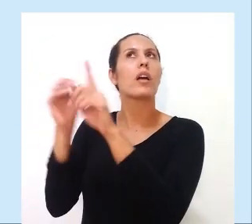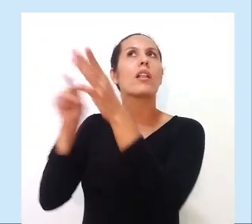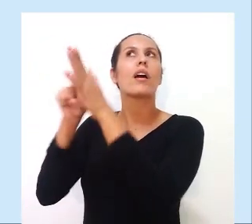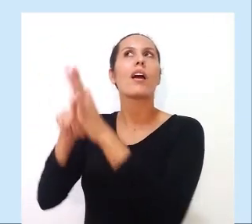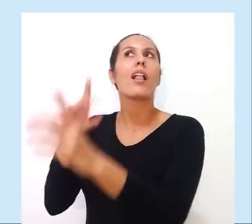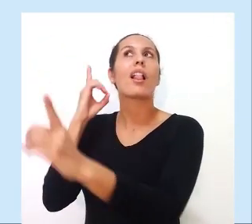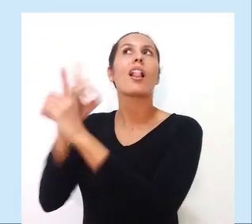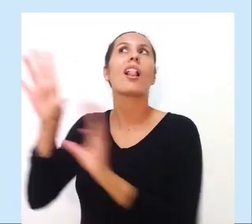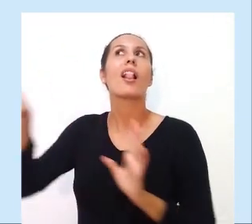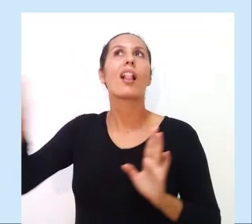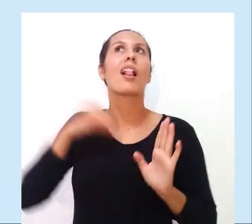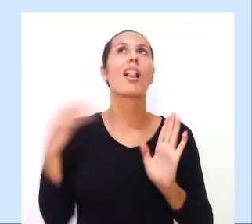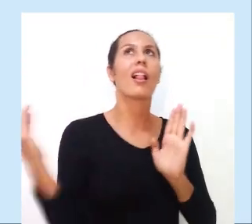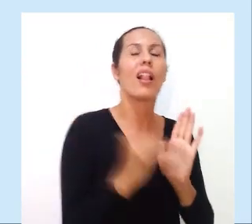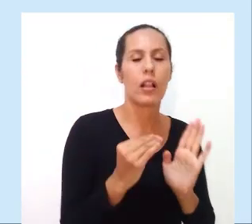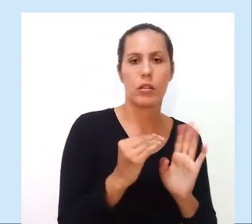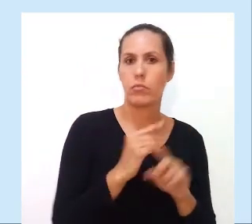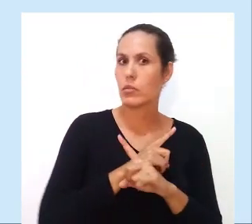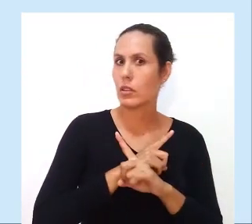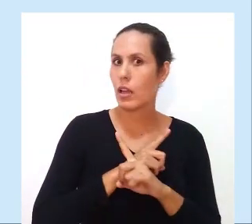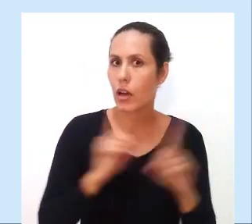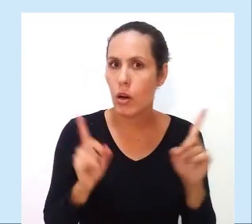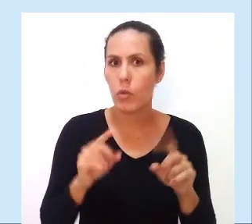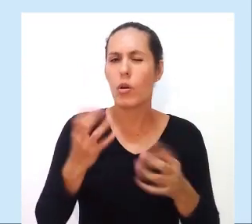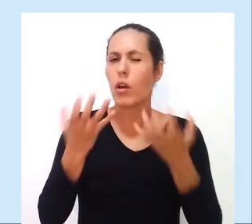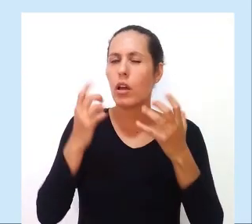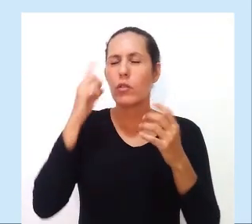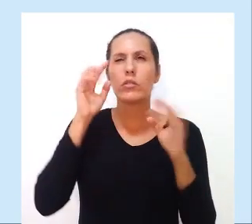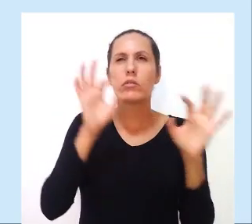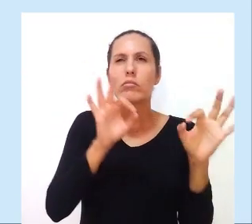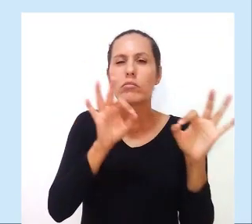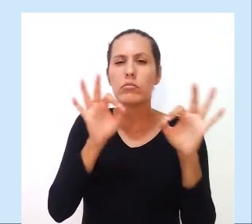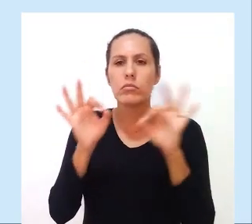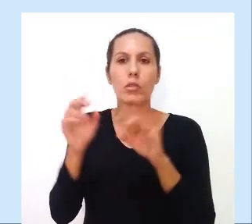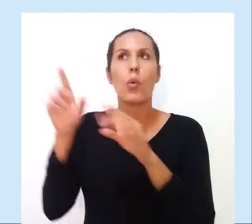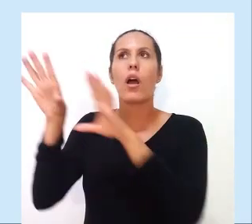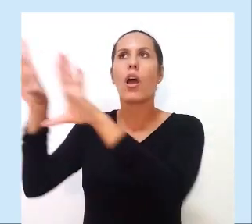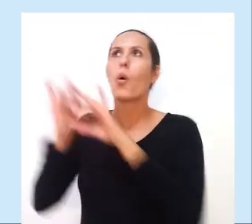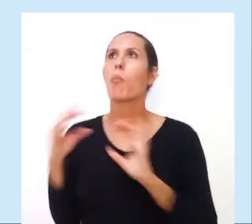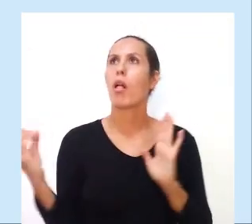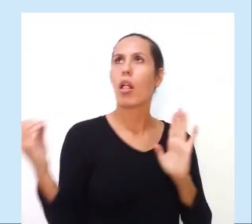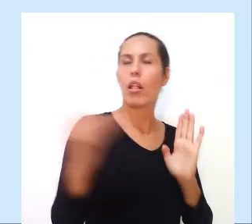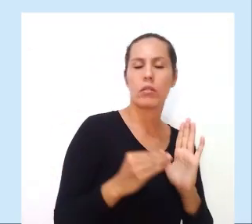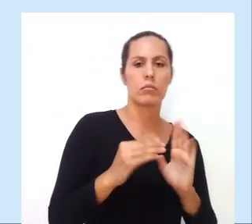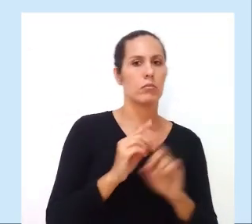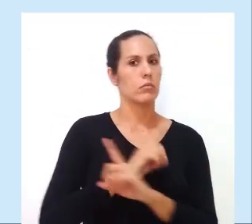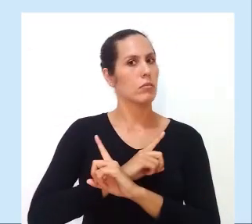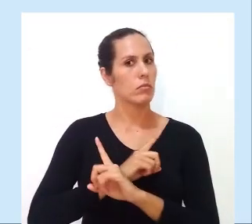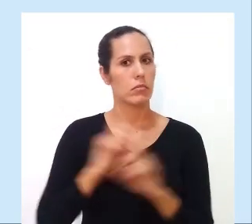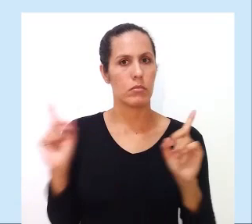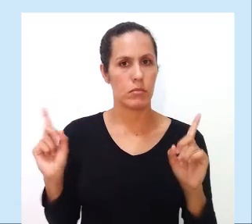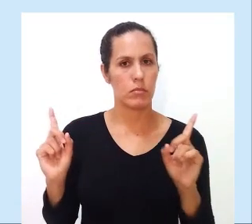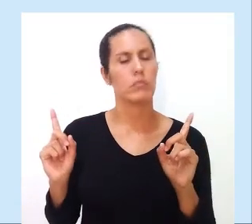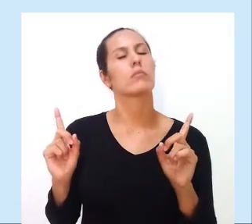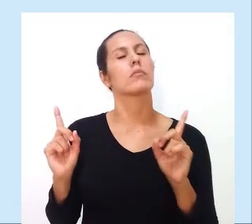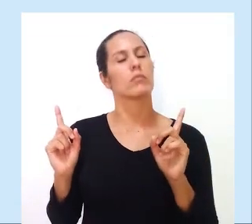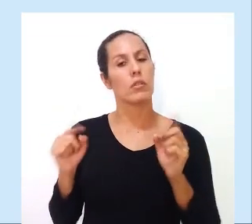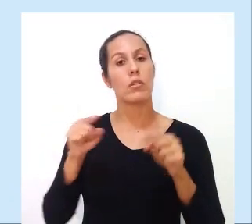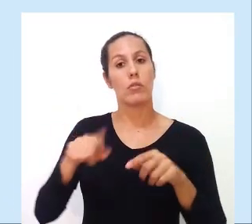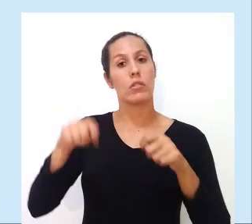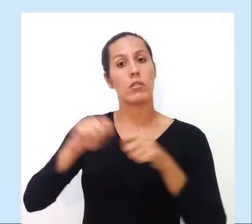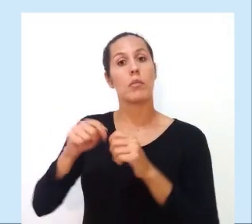você foi lá na internet, copiou, resumo e colou. Não é isso, tá? Não é um trabalho de copia e cola.